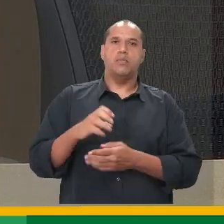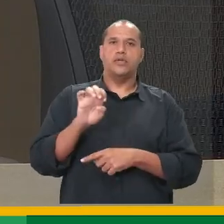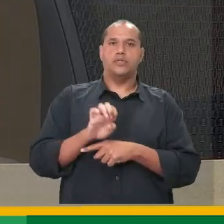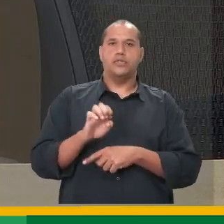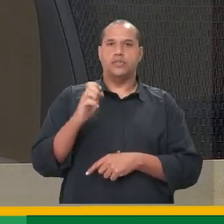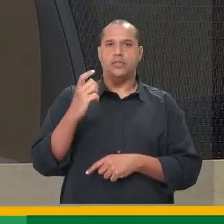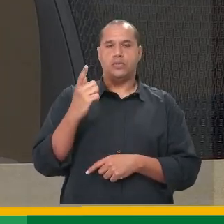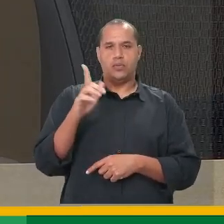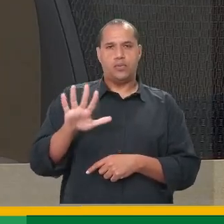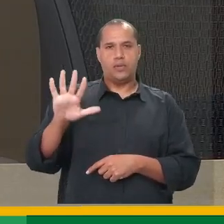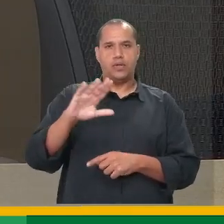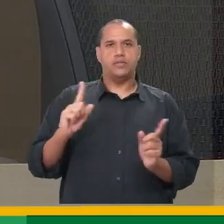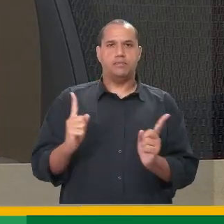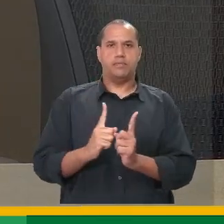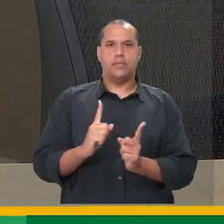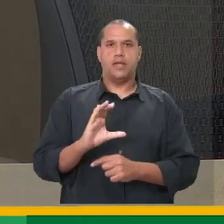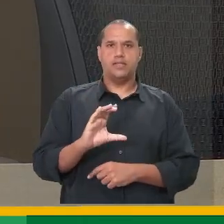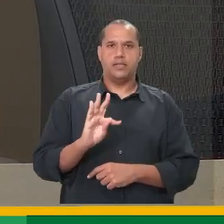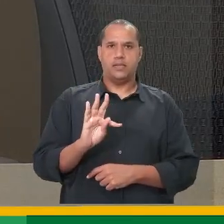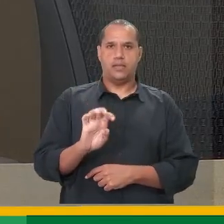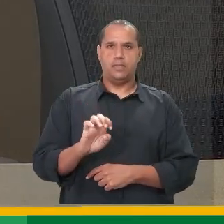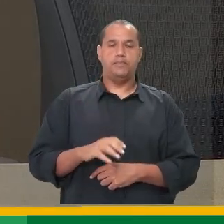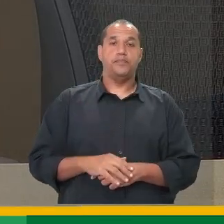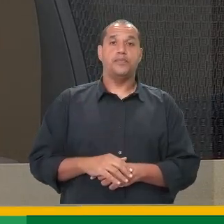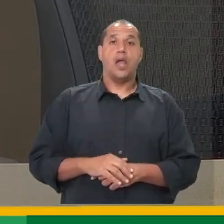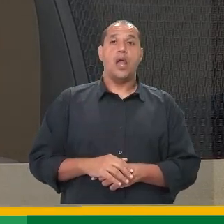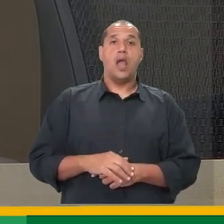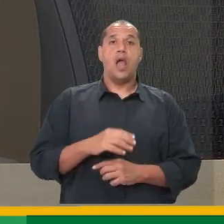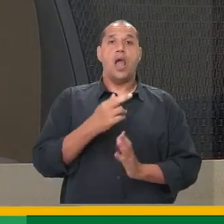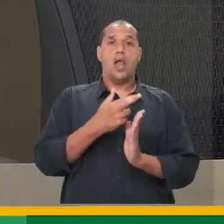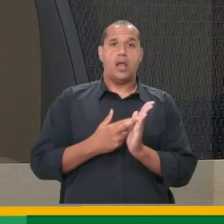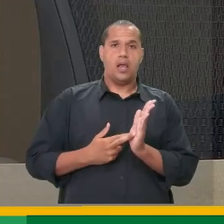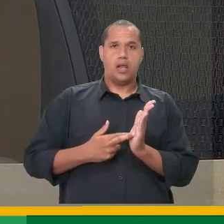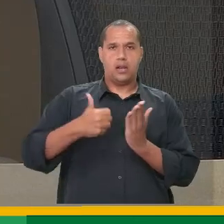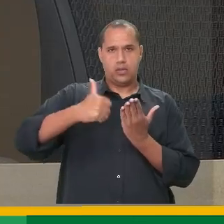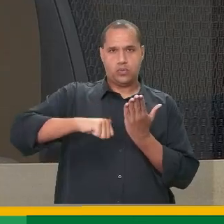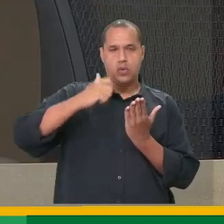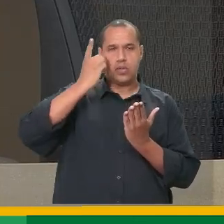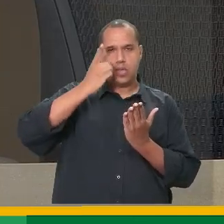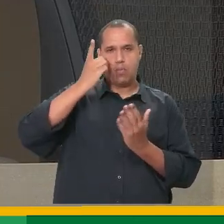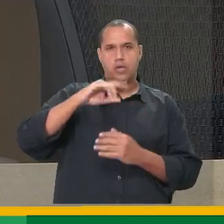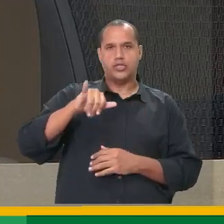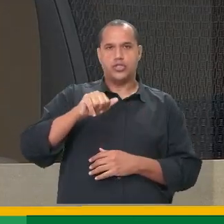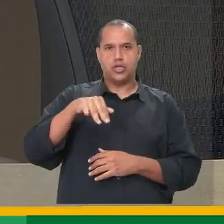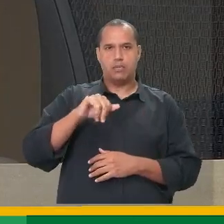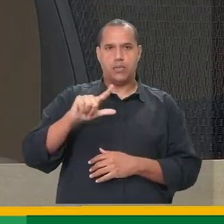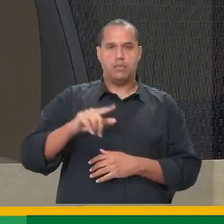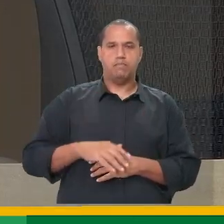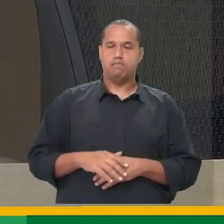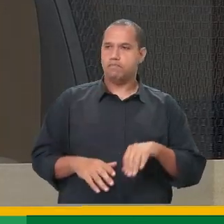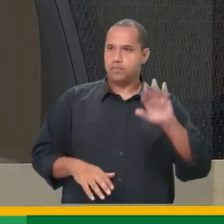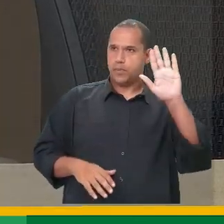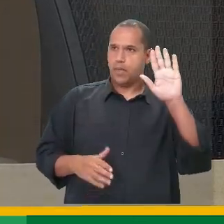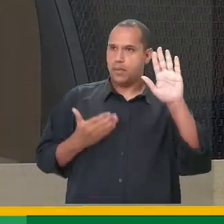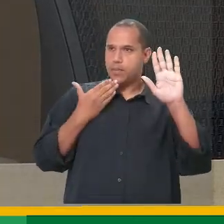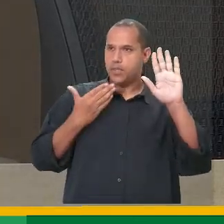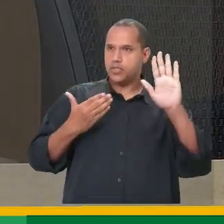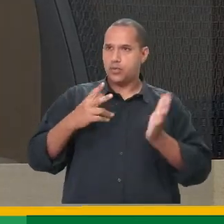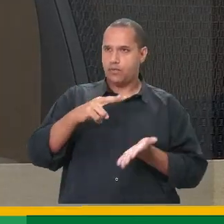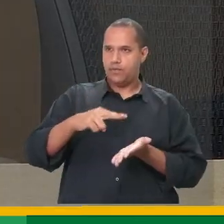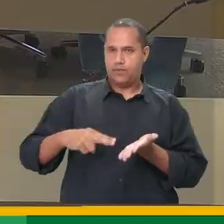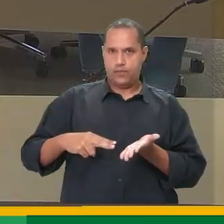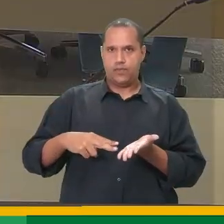CTE relator Deputado Jamil calif Vista senhor comparecer Vista favorável calma